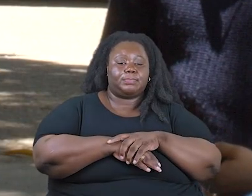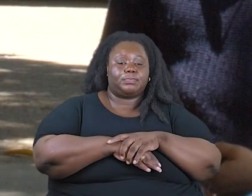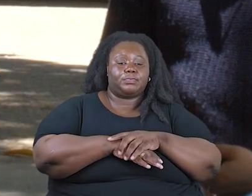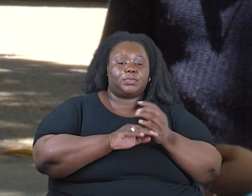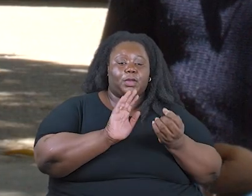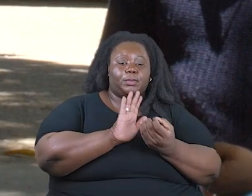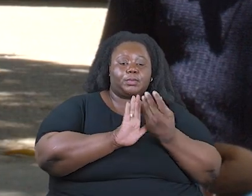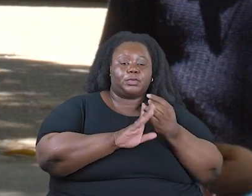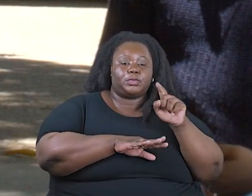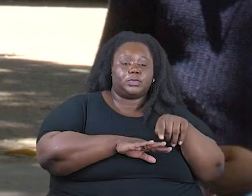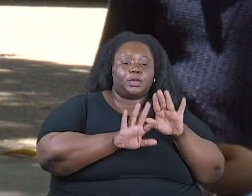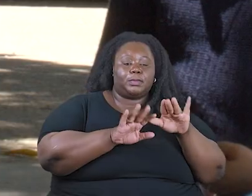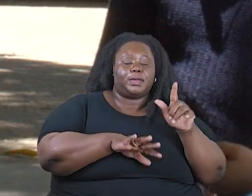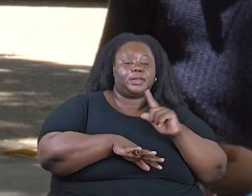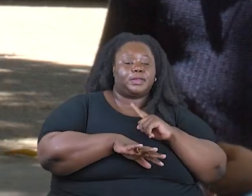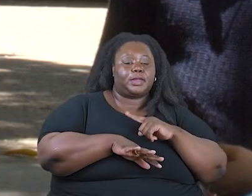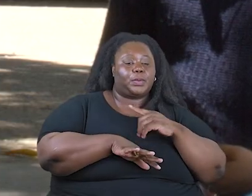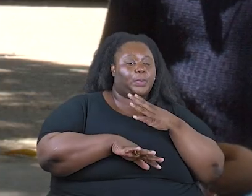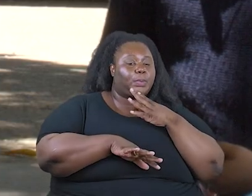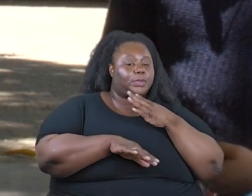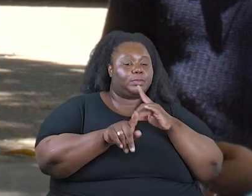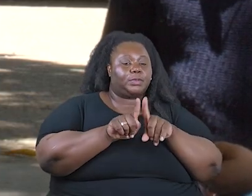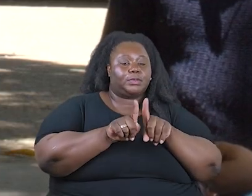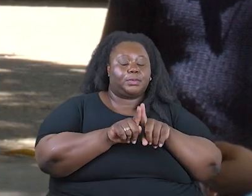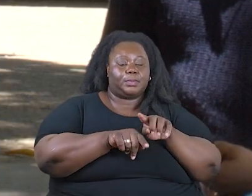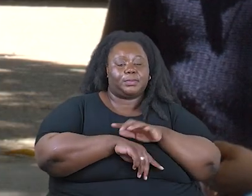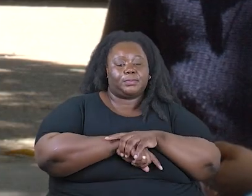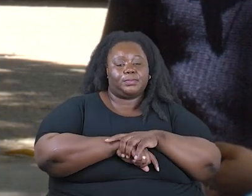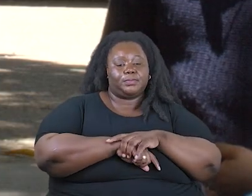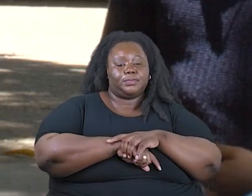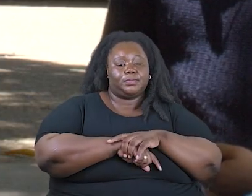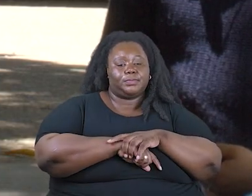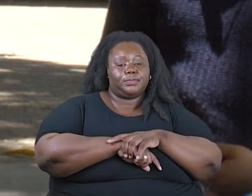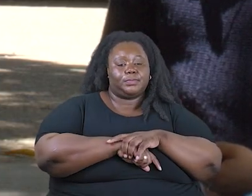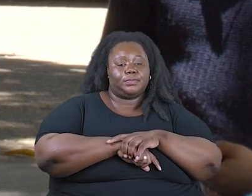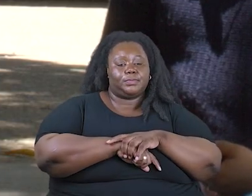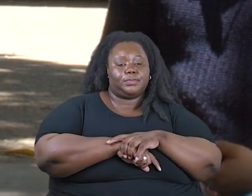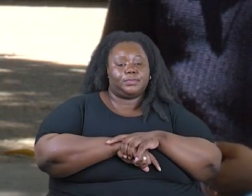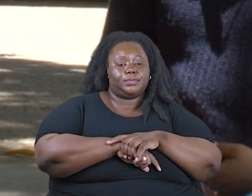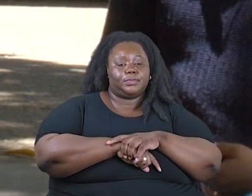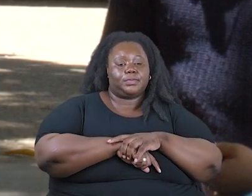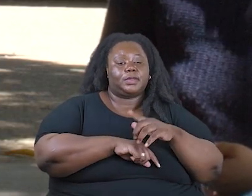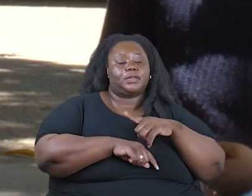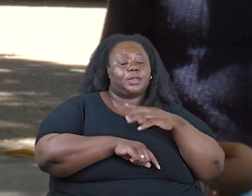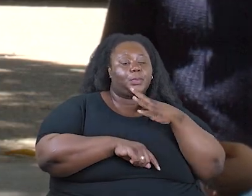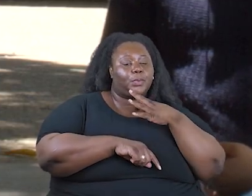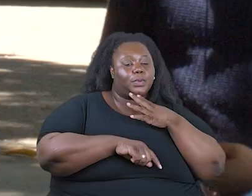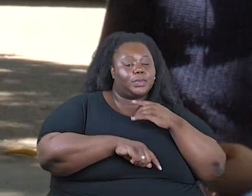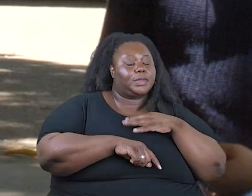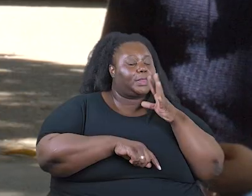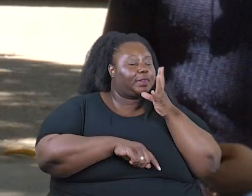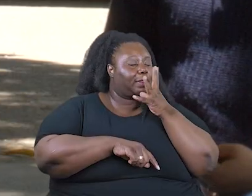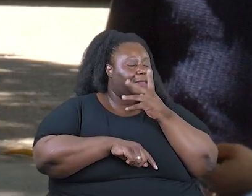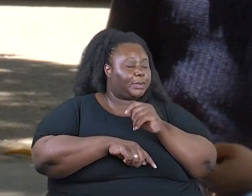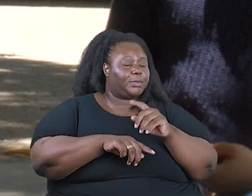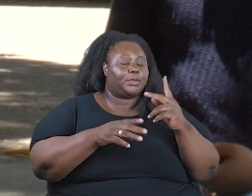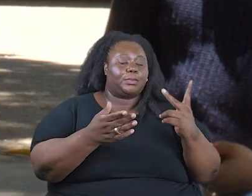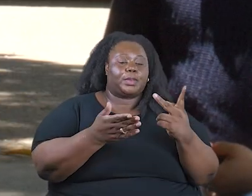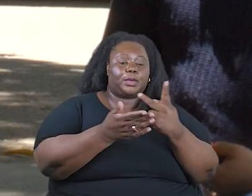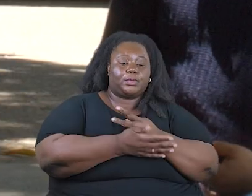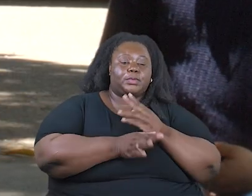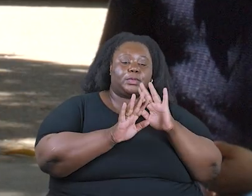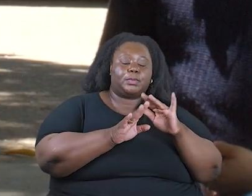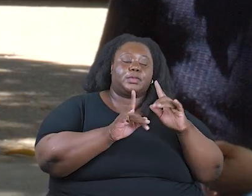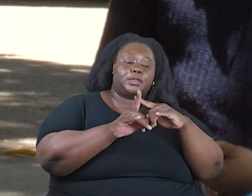produção aqui. Então tem esse reconhecimento, assim. Tem um reconhecimento que ele demorou até para vir